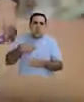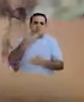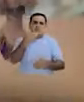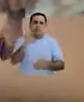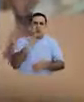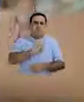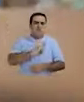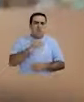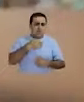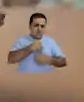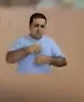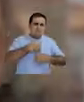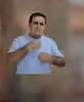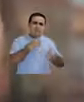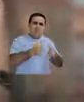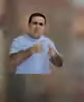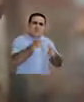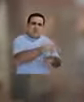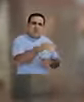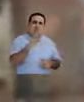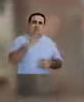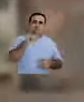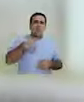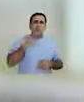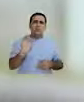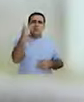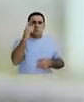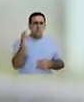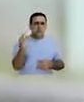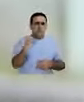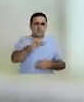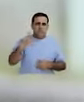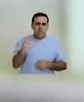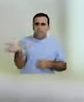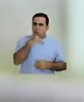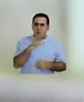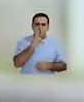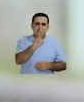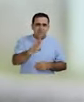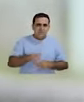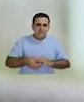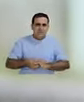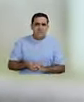para que dramas como o da Franciomar nunca mais ocorram em São Luís. E aí, bora resolver?